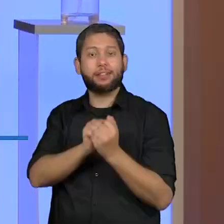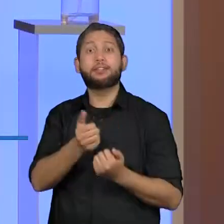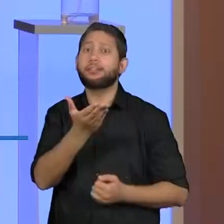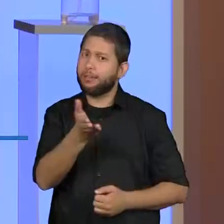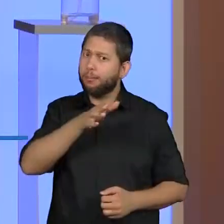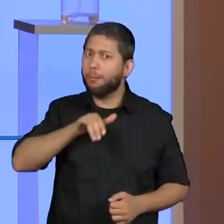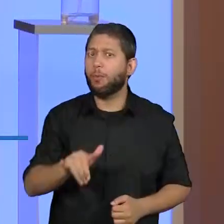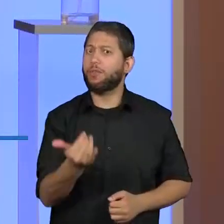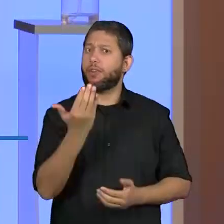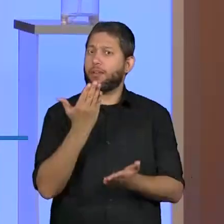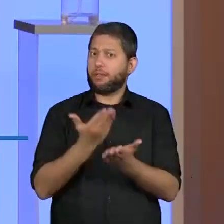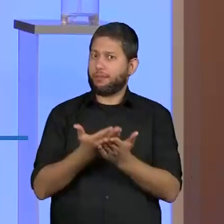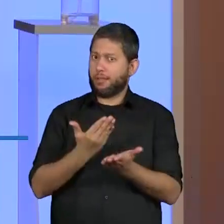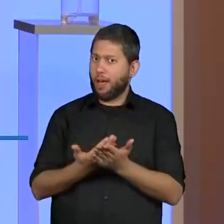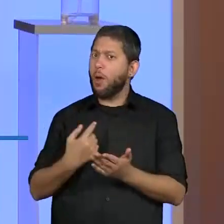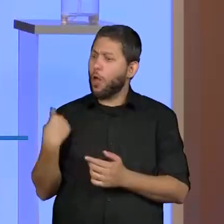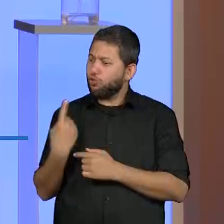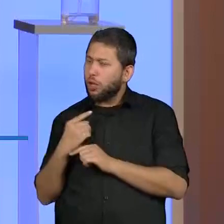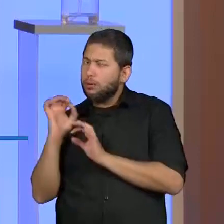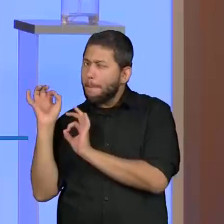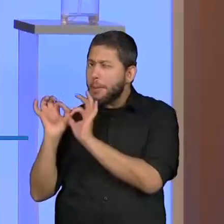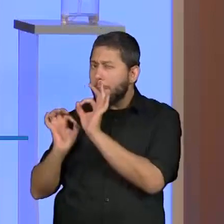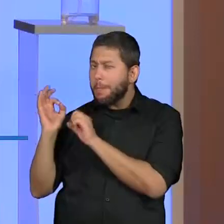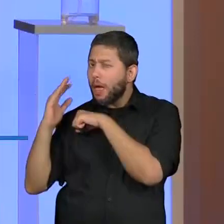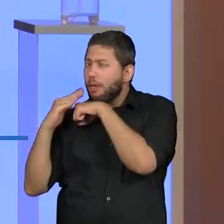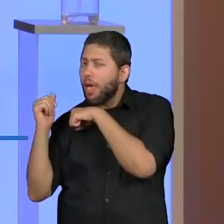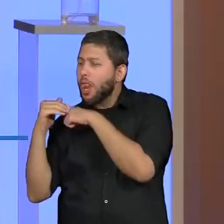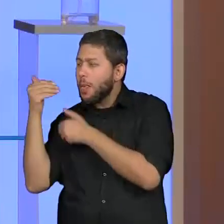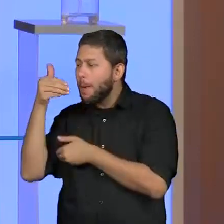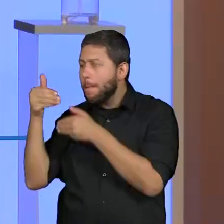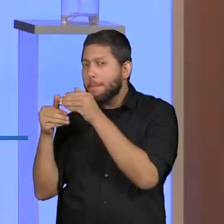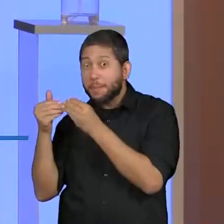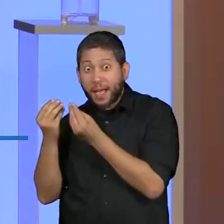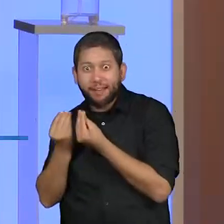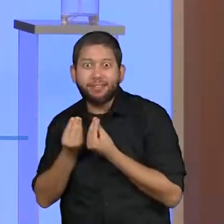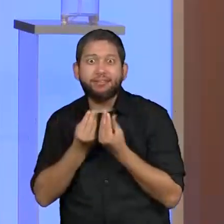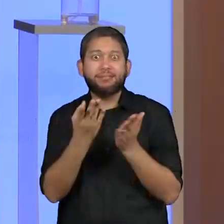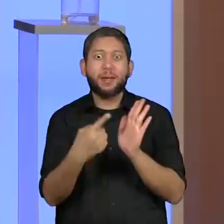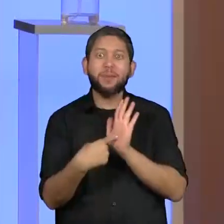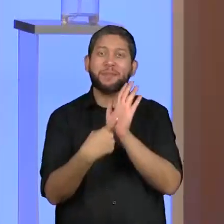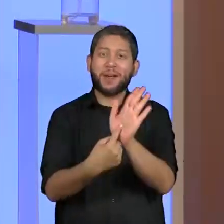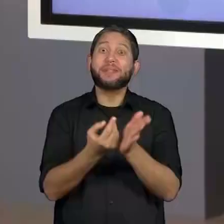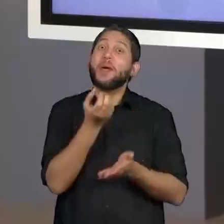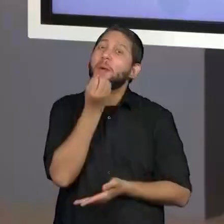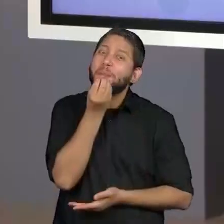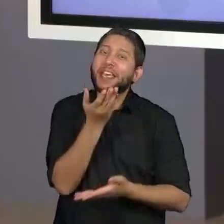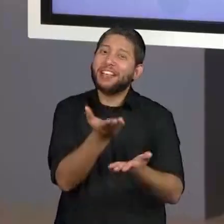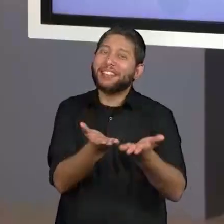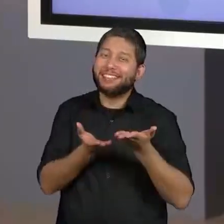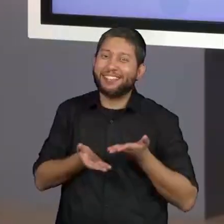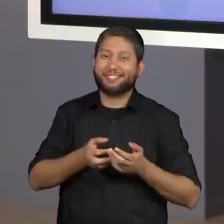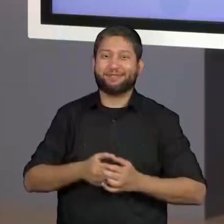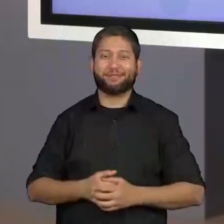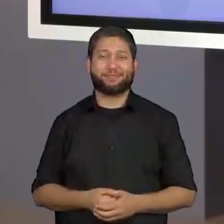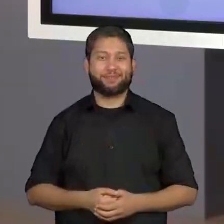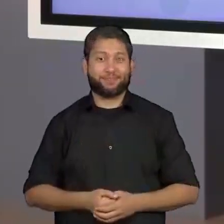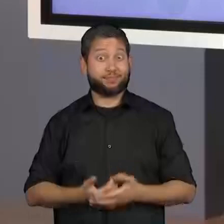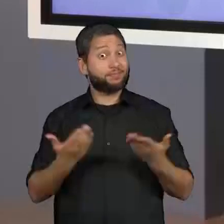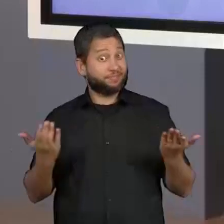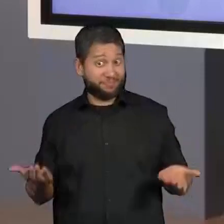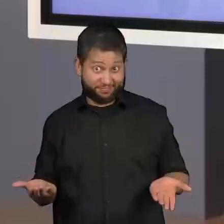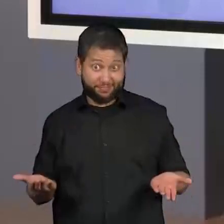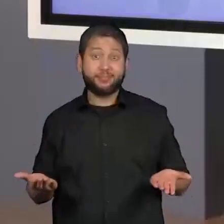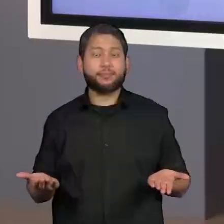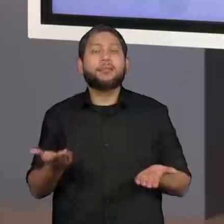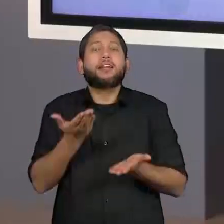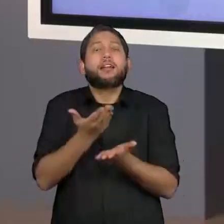aí esta aula que foi preparada com muito carinho e sejam muito bem-vindos a mais esta aula. Então, como sempre falamos,